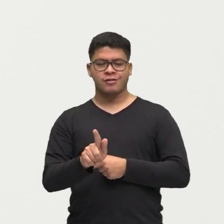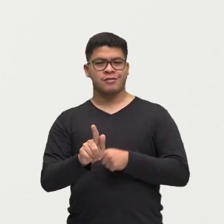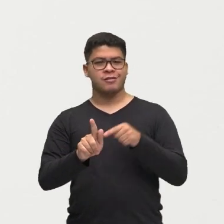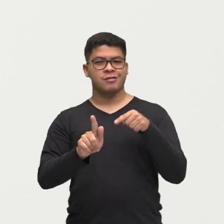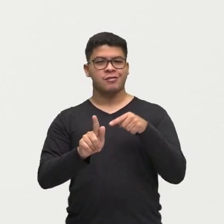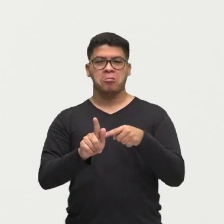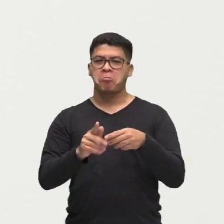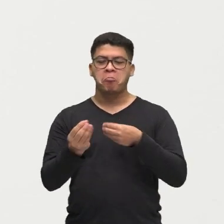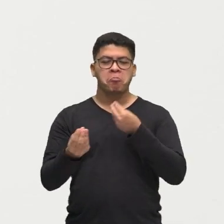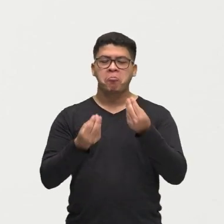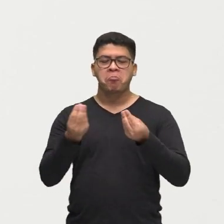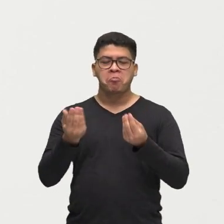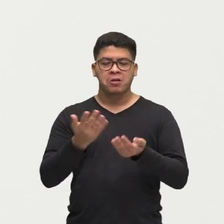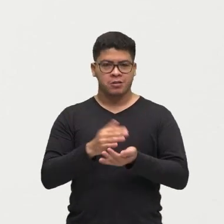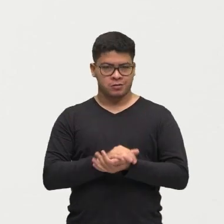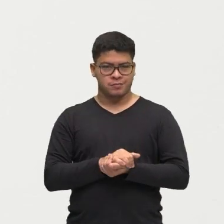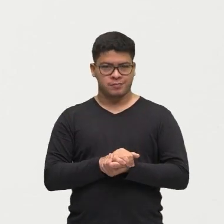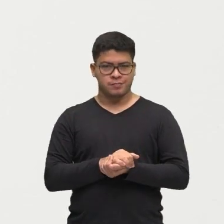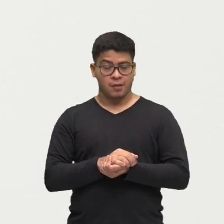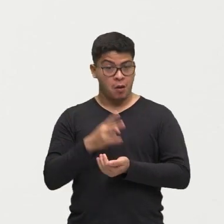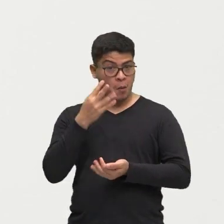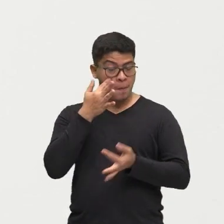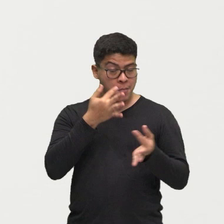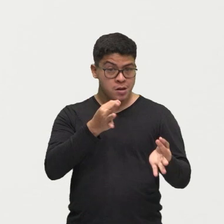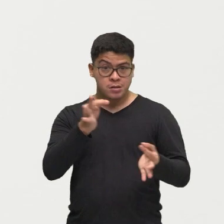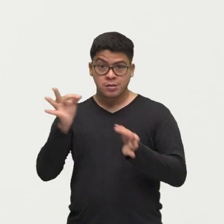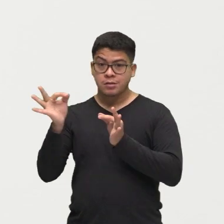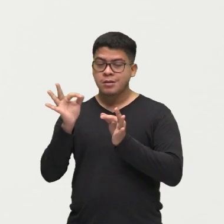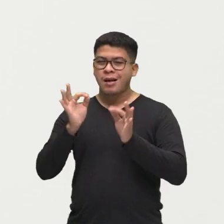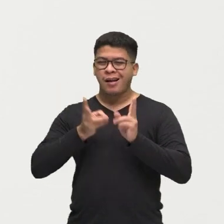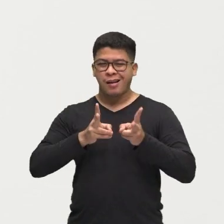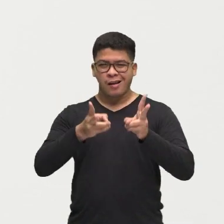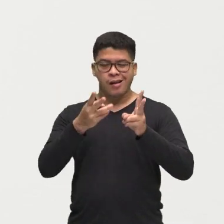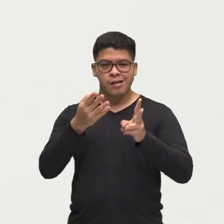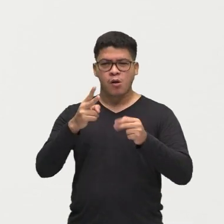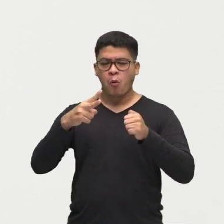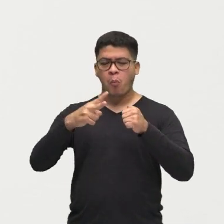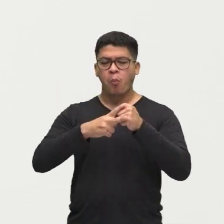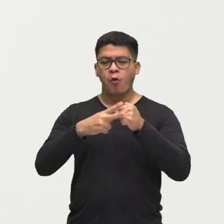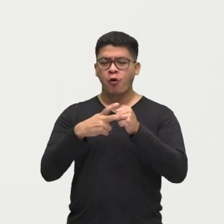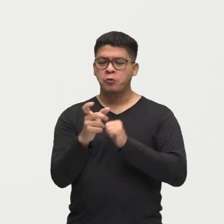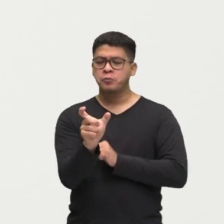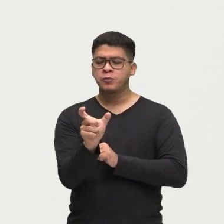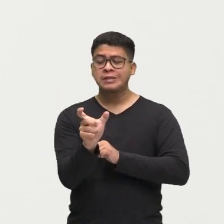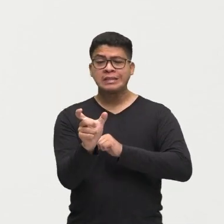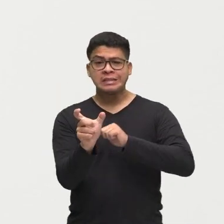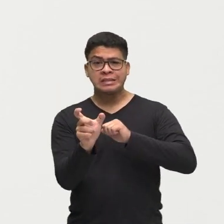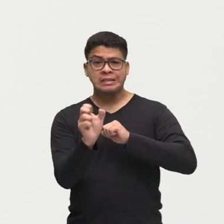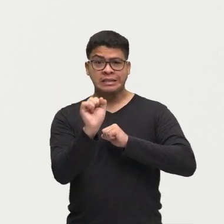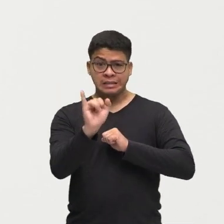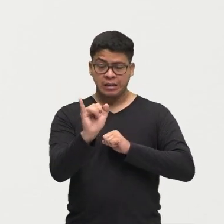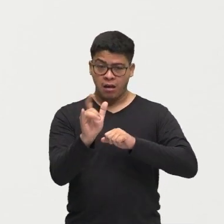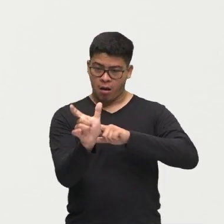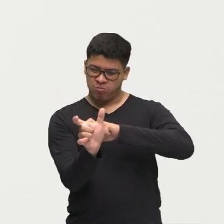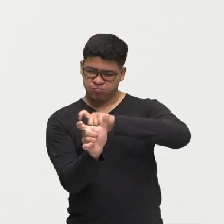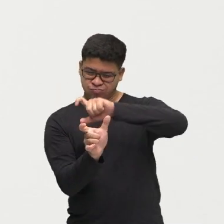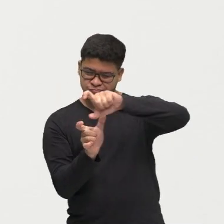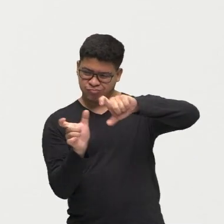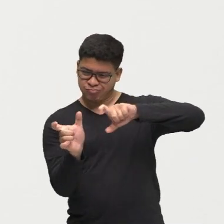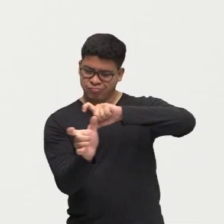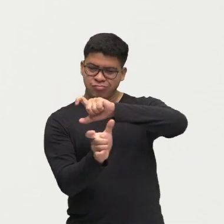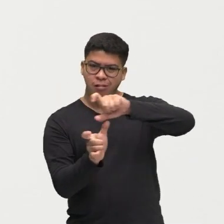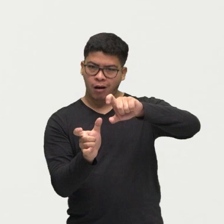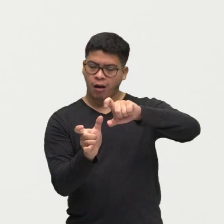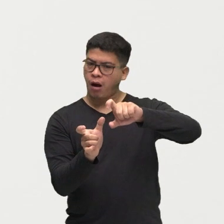Dormindo. Então, vocês têm sempre que olhar a forma do verbo aí, como ele está sendo conjugado, para que